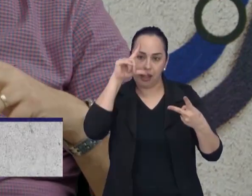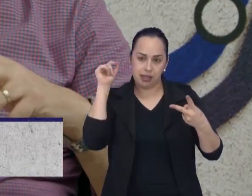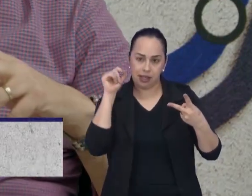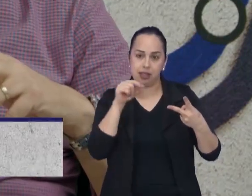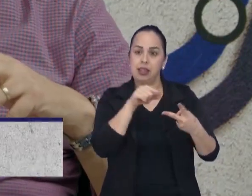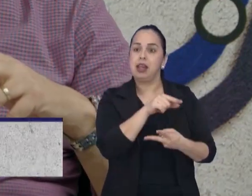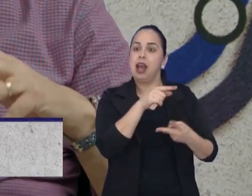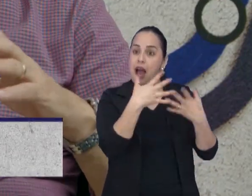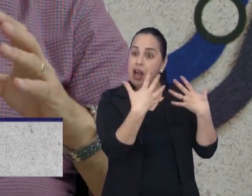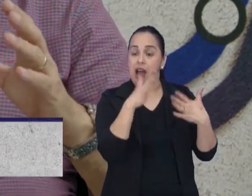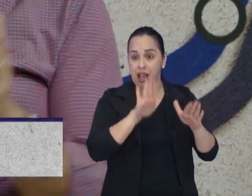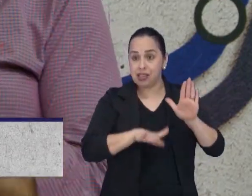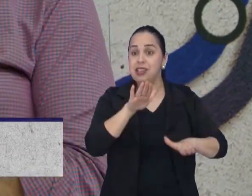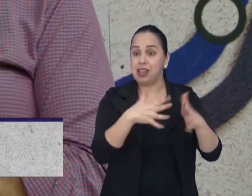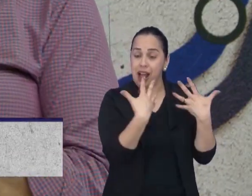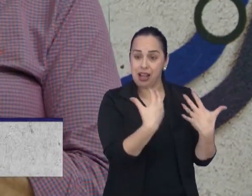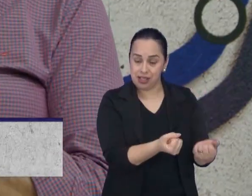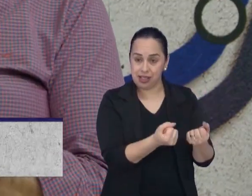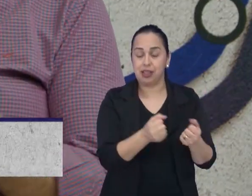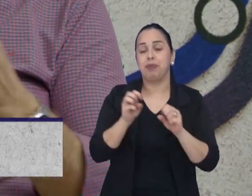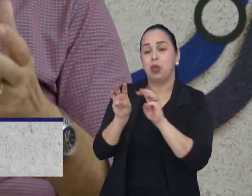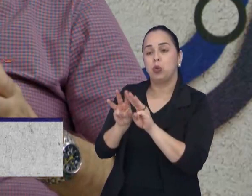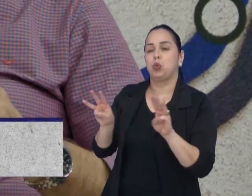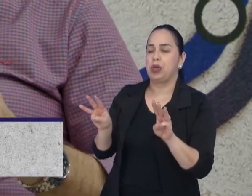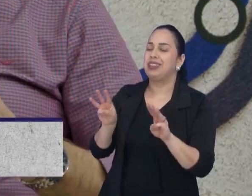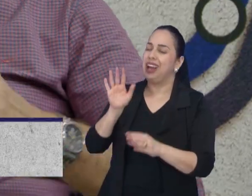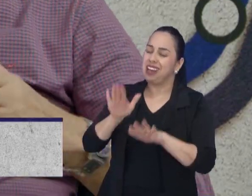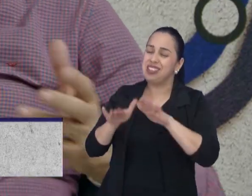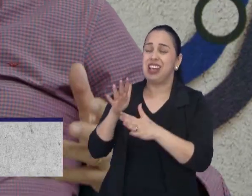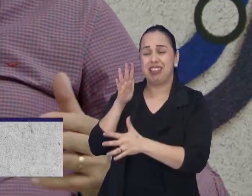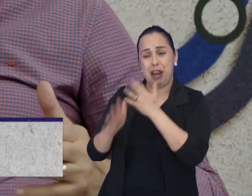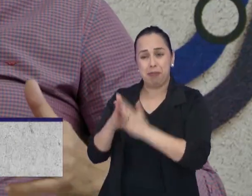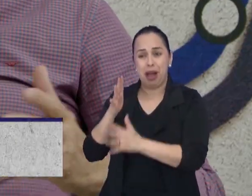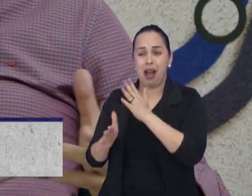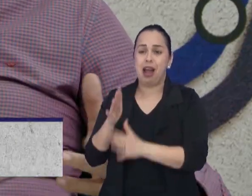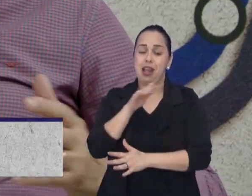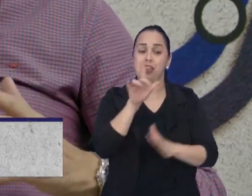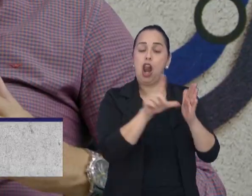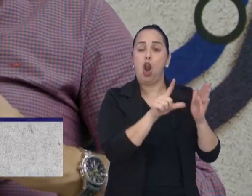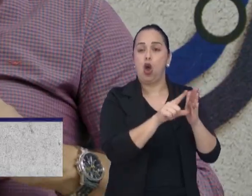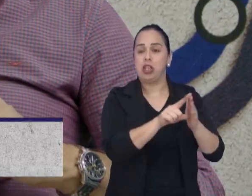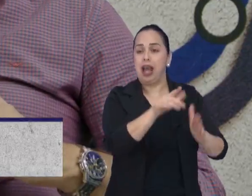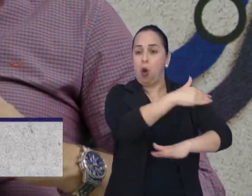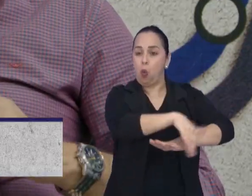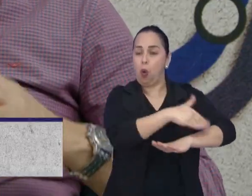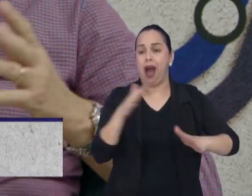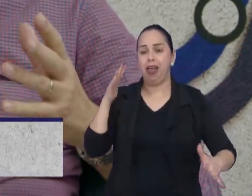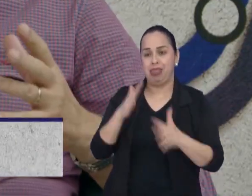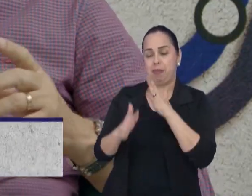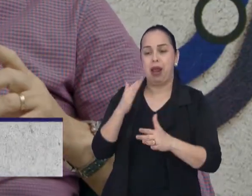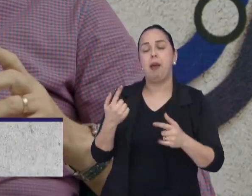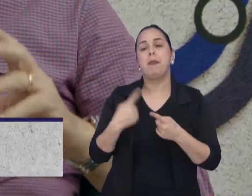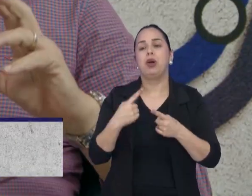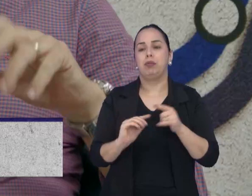muito aberto a isso, tá? As vendas eletrônicas atrapalham um pouco o comércio de rua, né? Você sabe que isso está